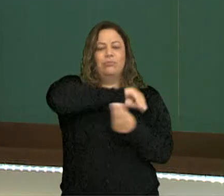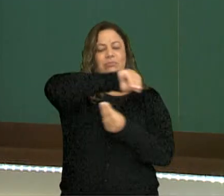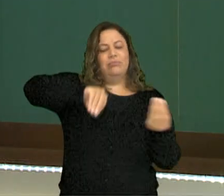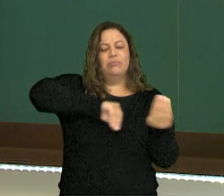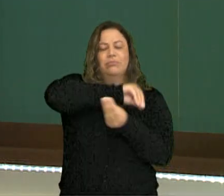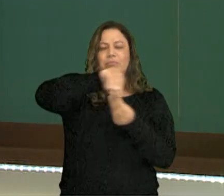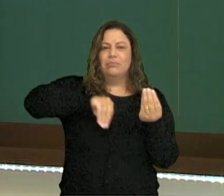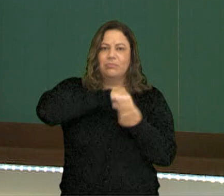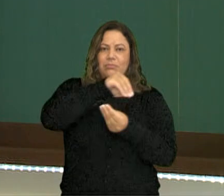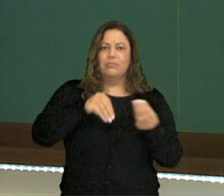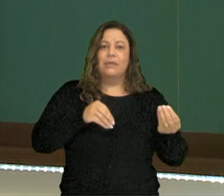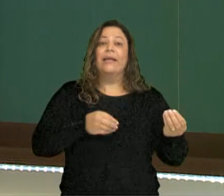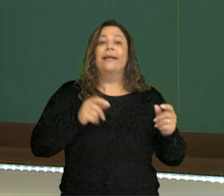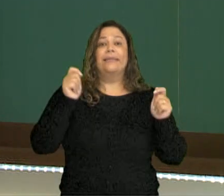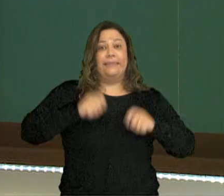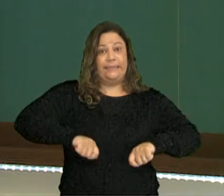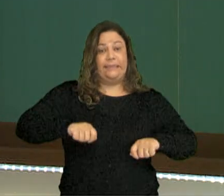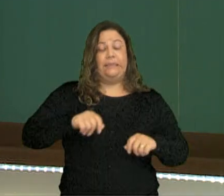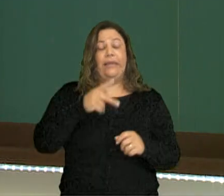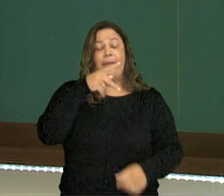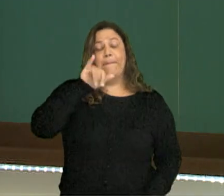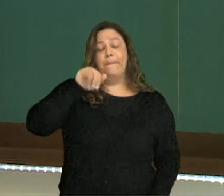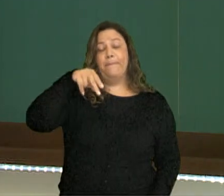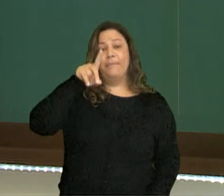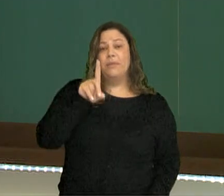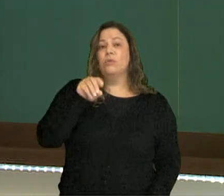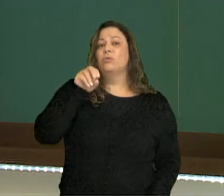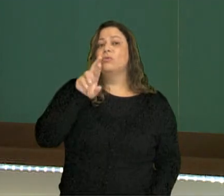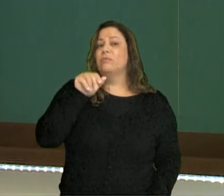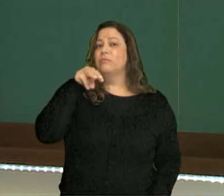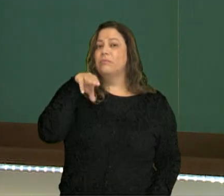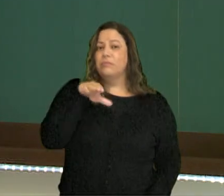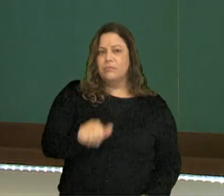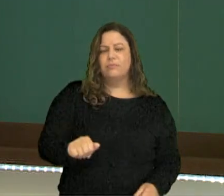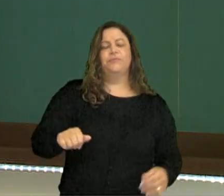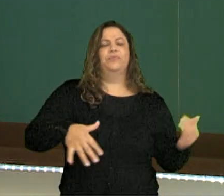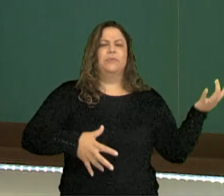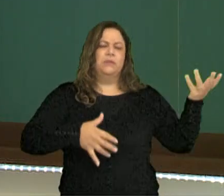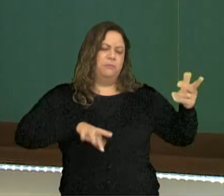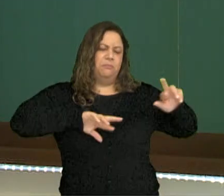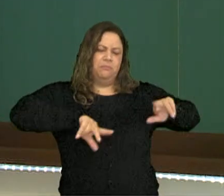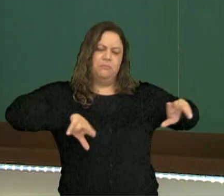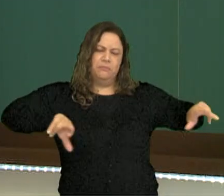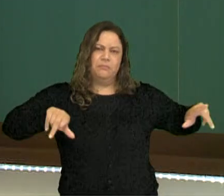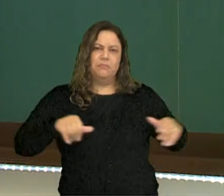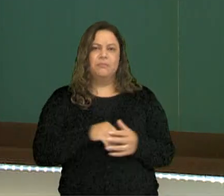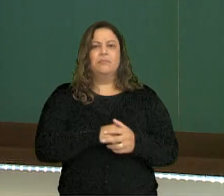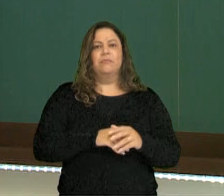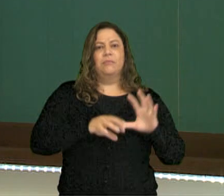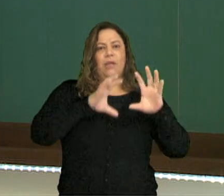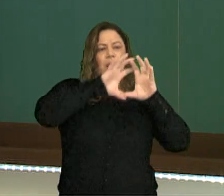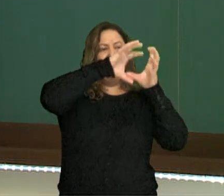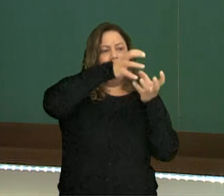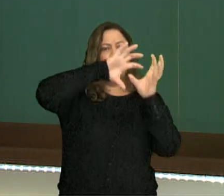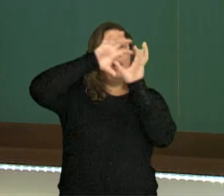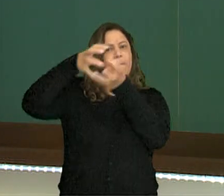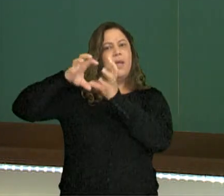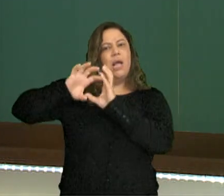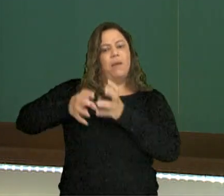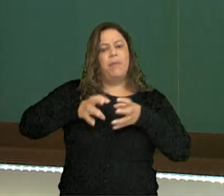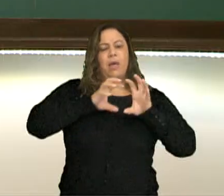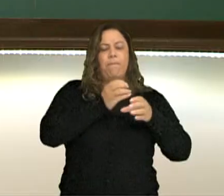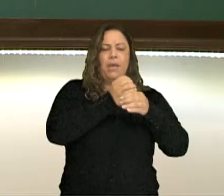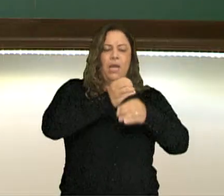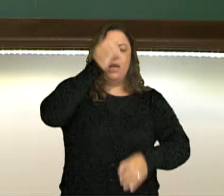tem um instrumento dele chamado pindorama que vai trabalhar essa relação. Então são várias cabaças com